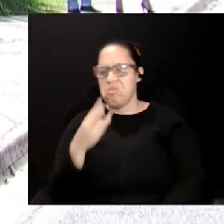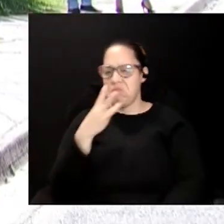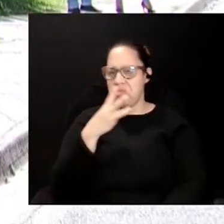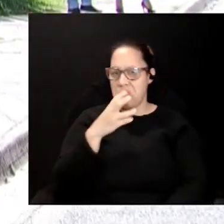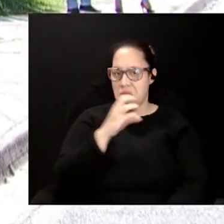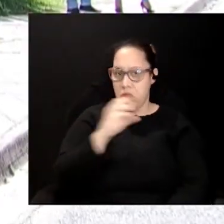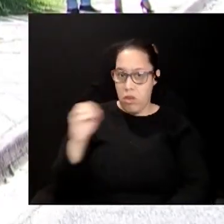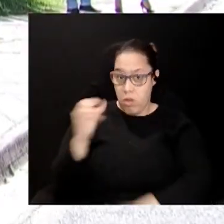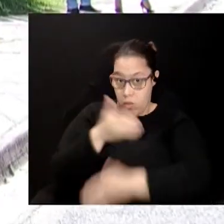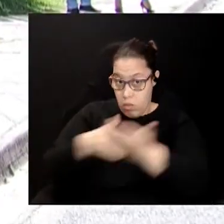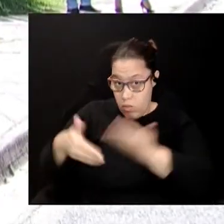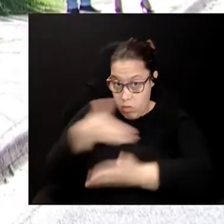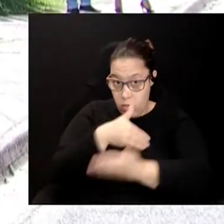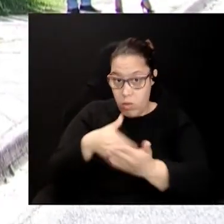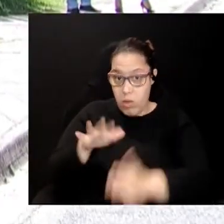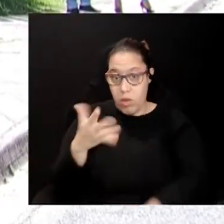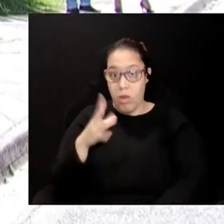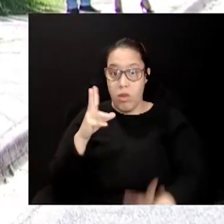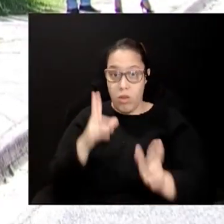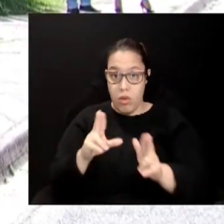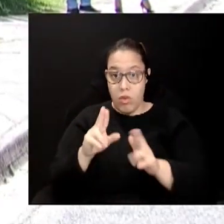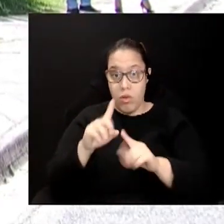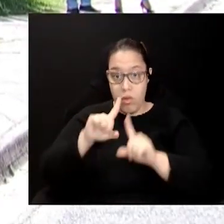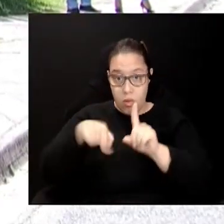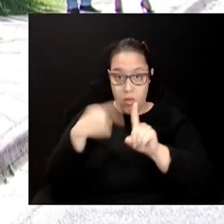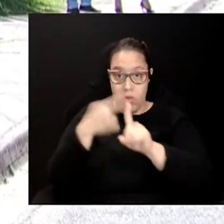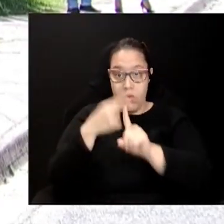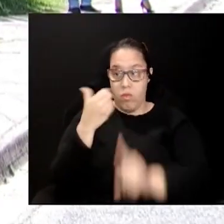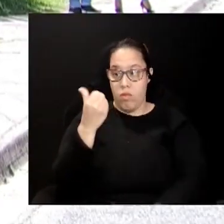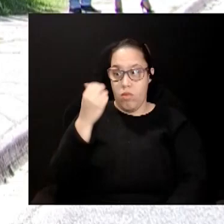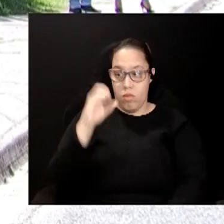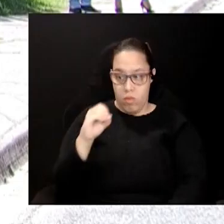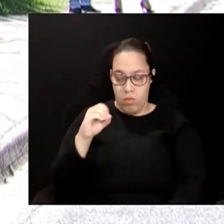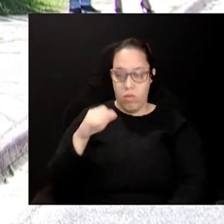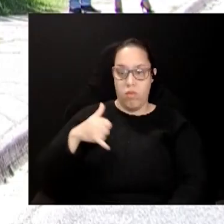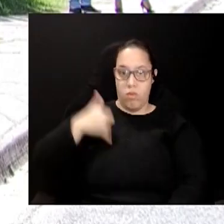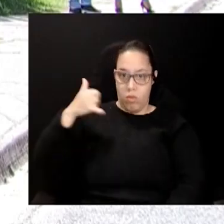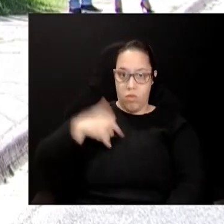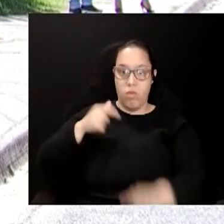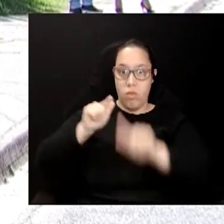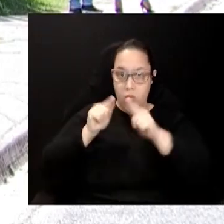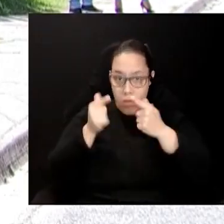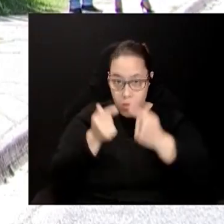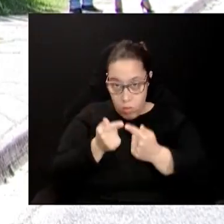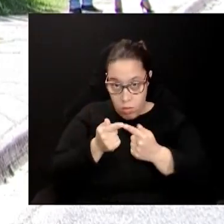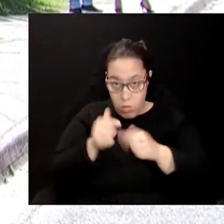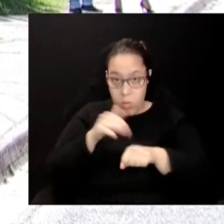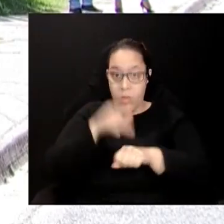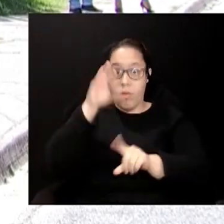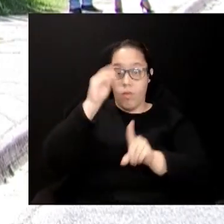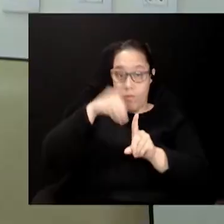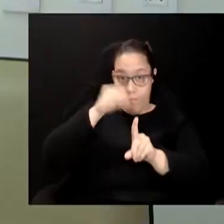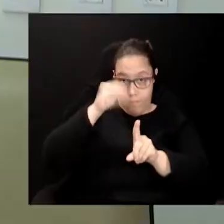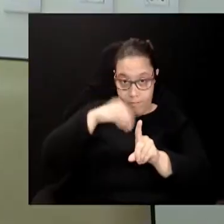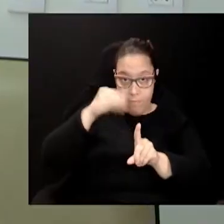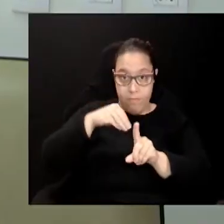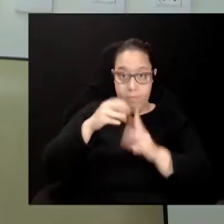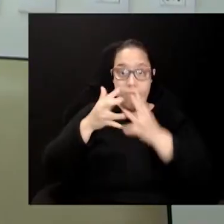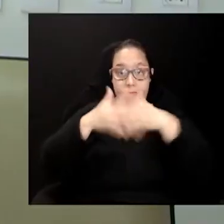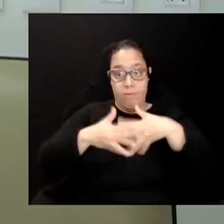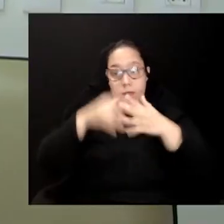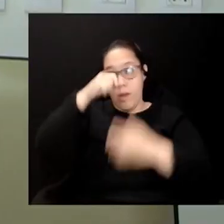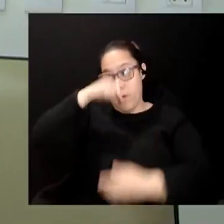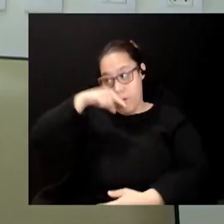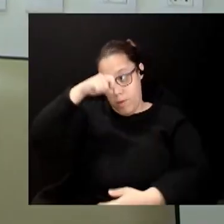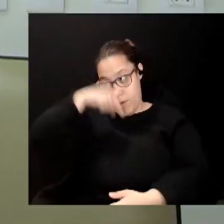com idade igual ou superior a 60 anos, grupo considerado mais vulnerável às complicações da gripe. E esse